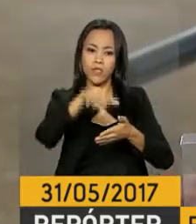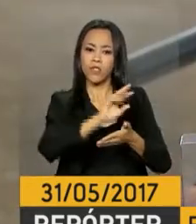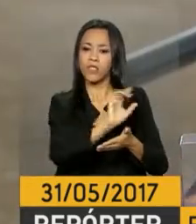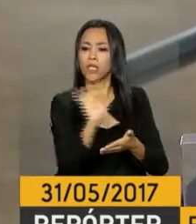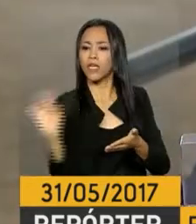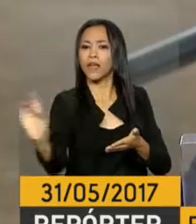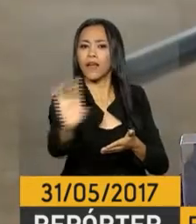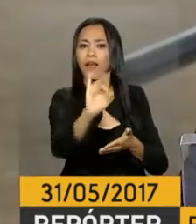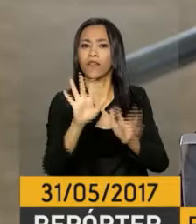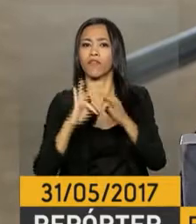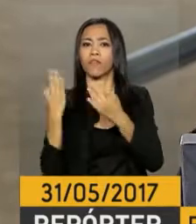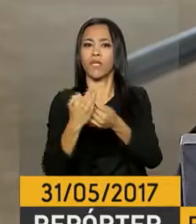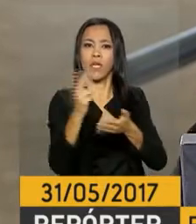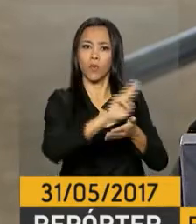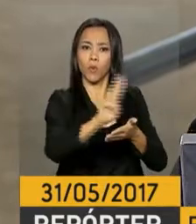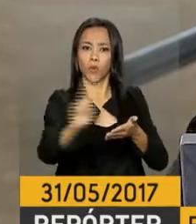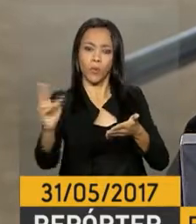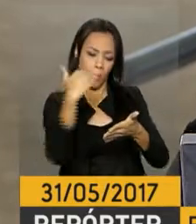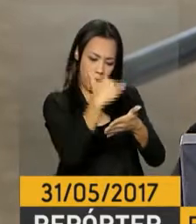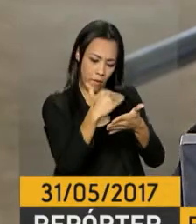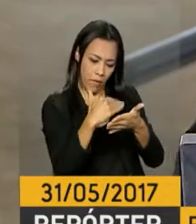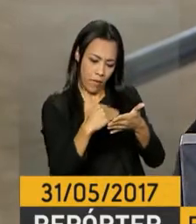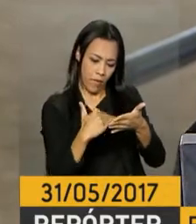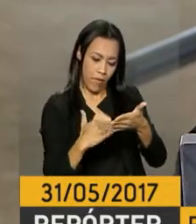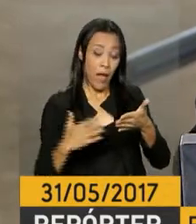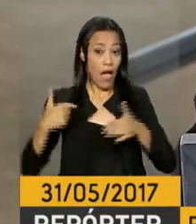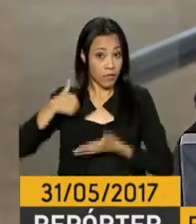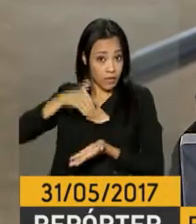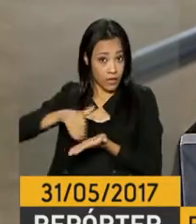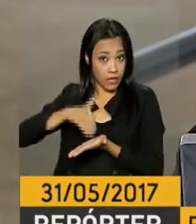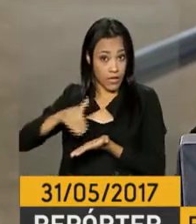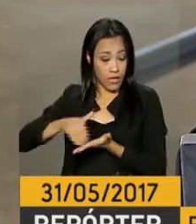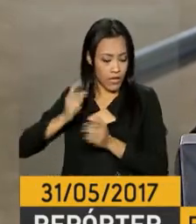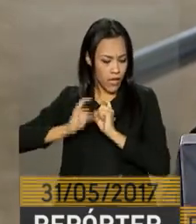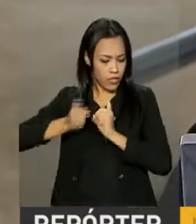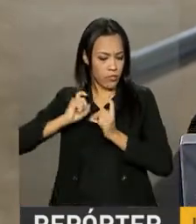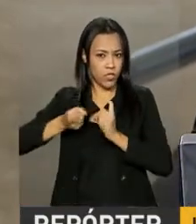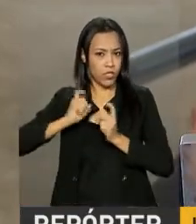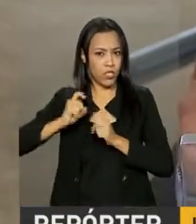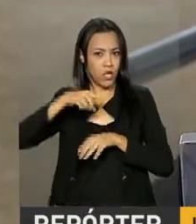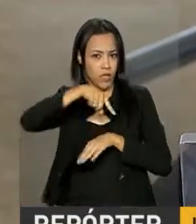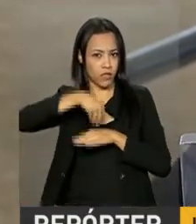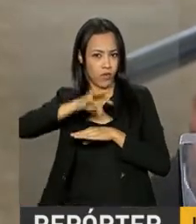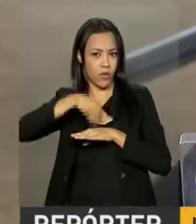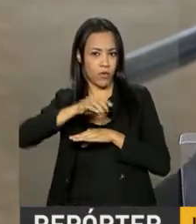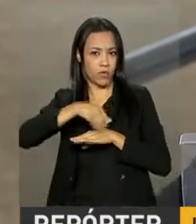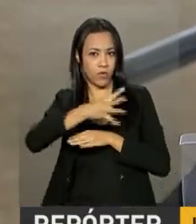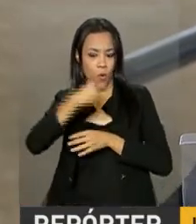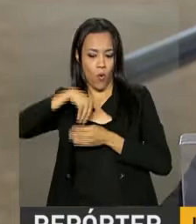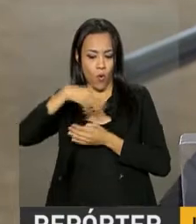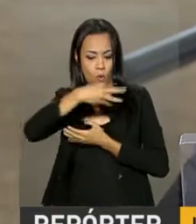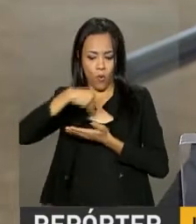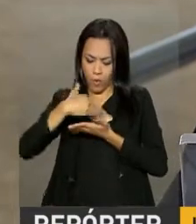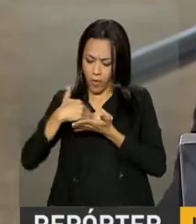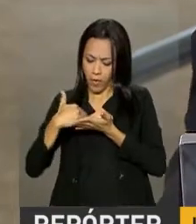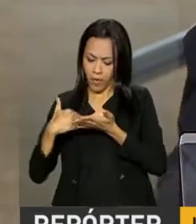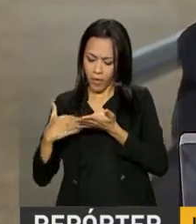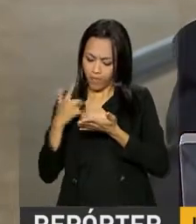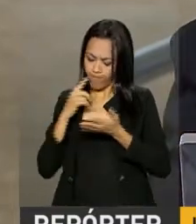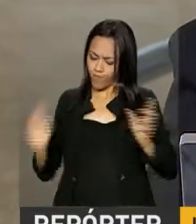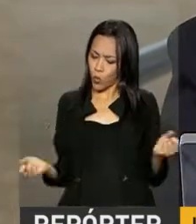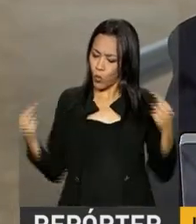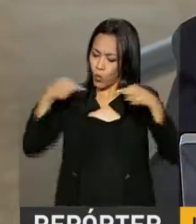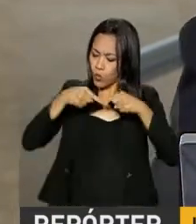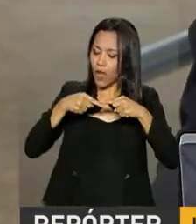Agricultura Familiar, a nossa secretaria, que faz a gestão desse banco de dados, nós vamos conseguir fazer cruzamento